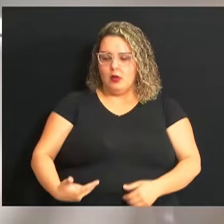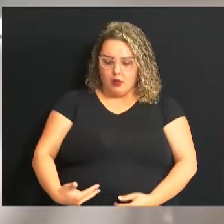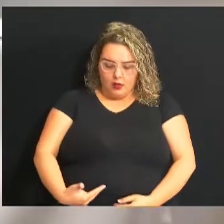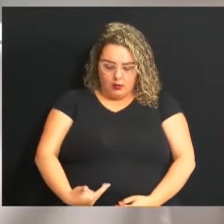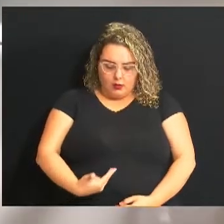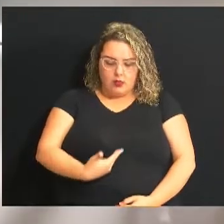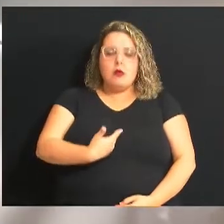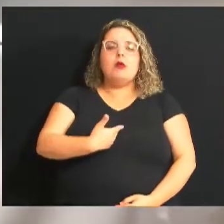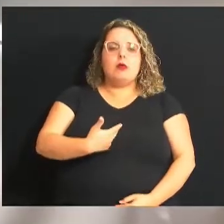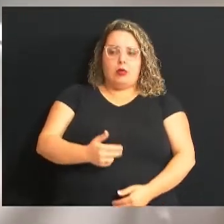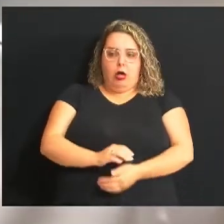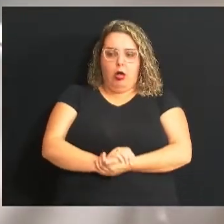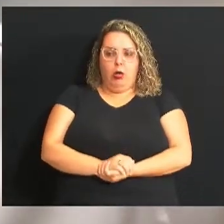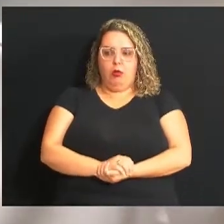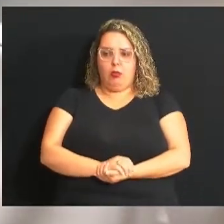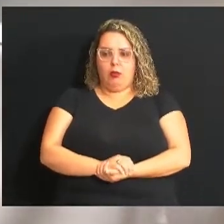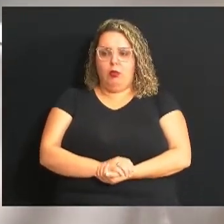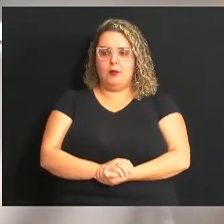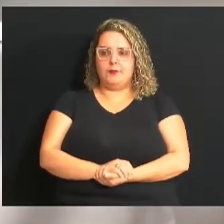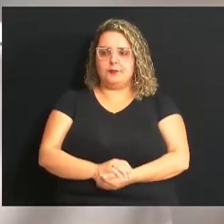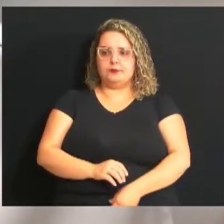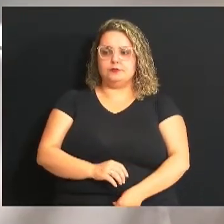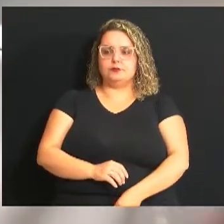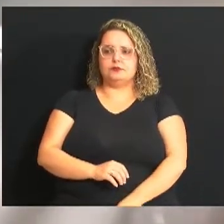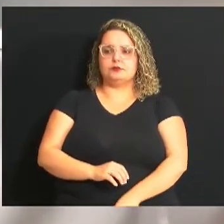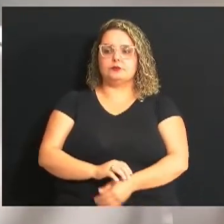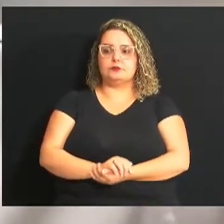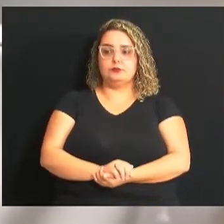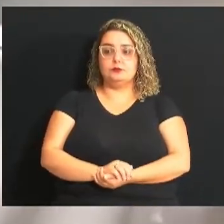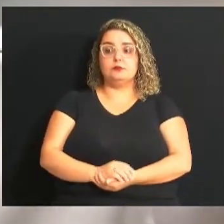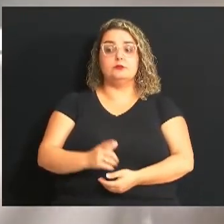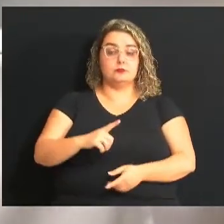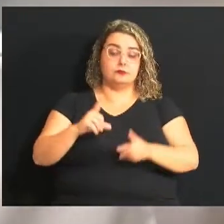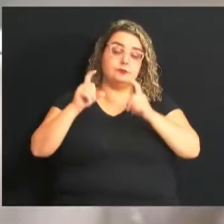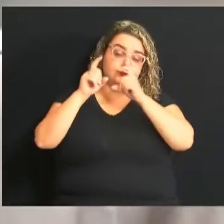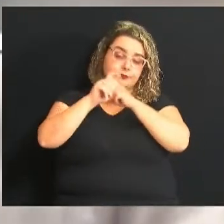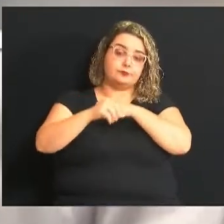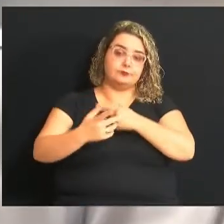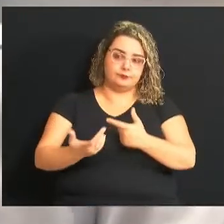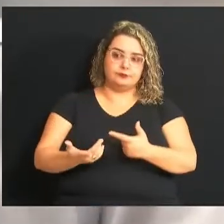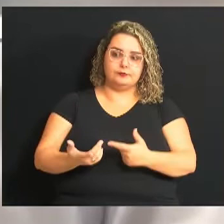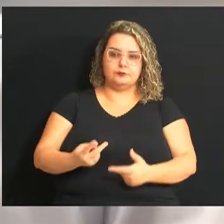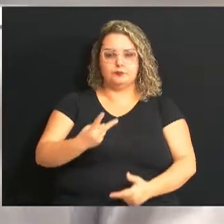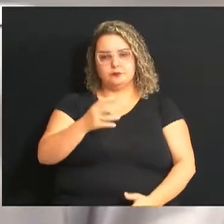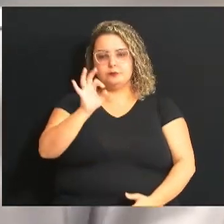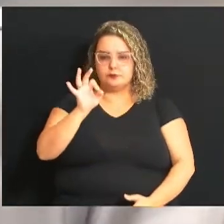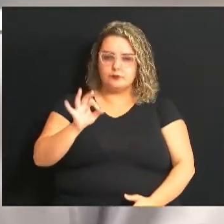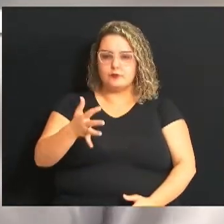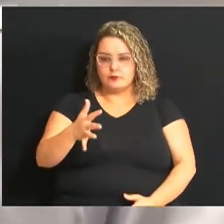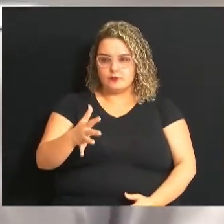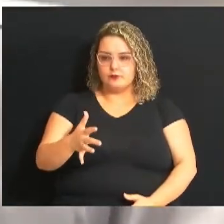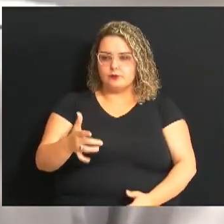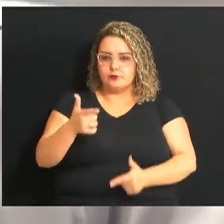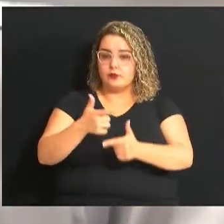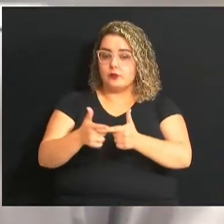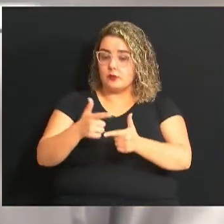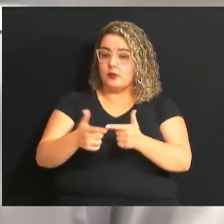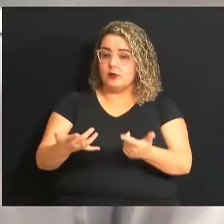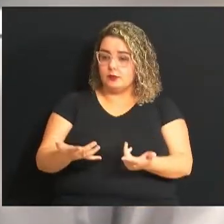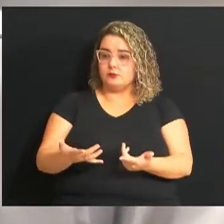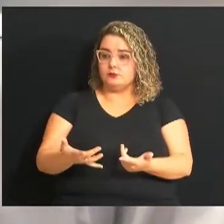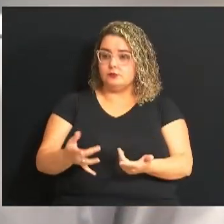barriga, aquela cirurgia tinha uma incidência de complicações em torno de 2%, que era